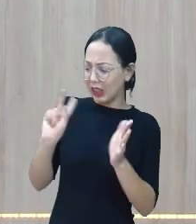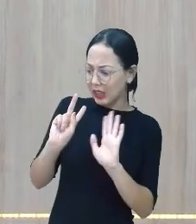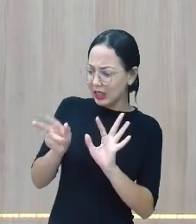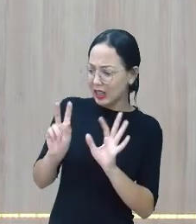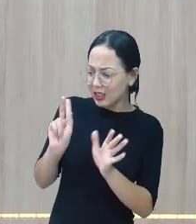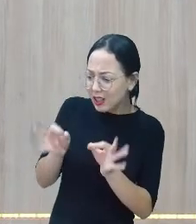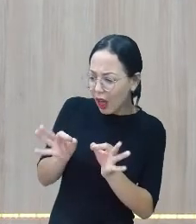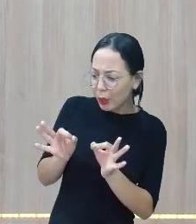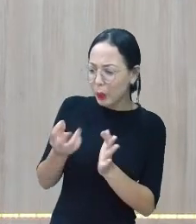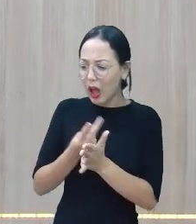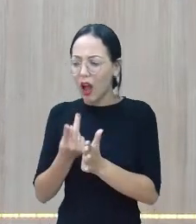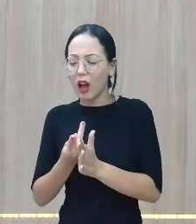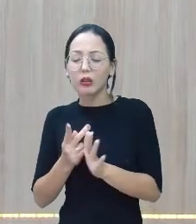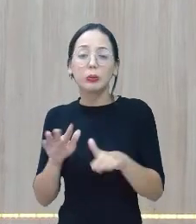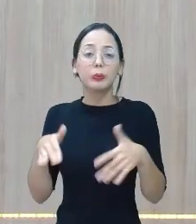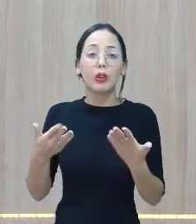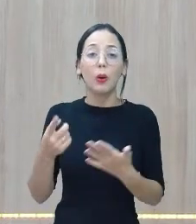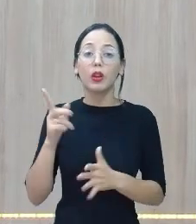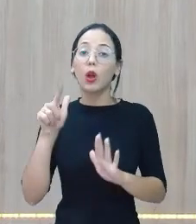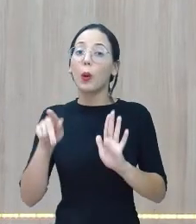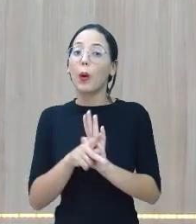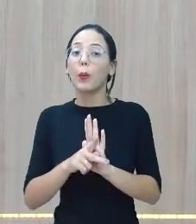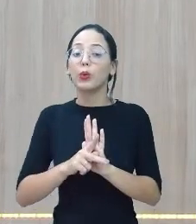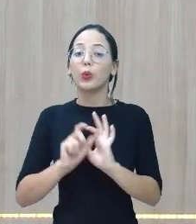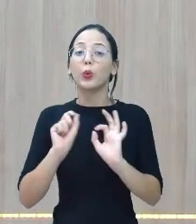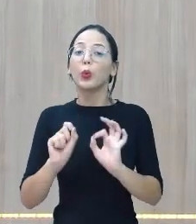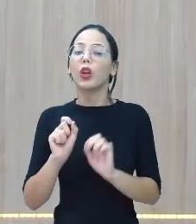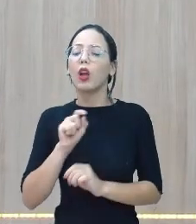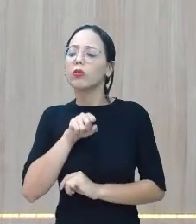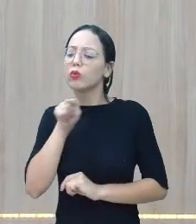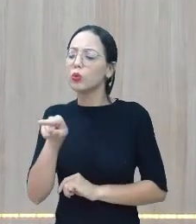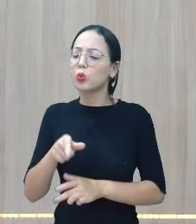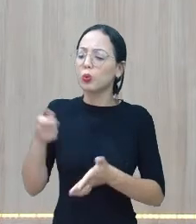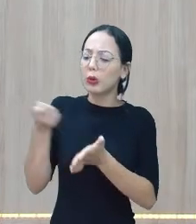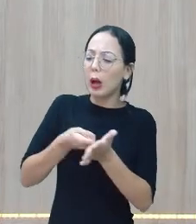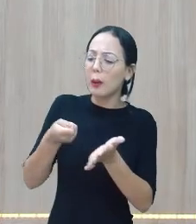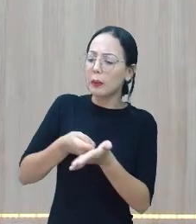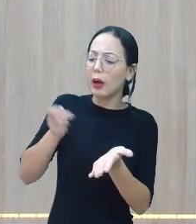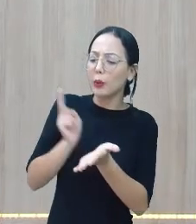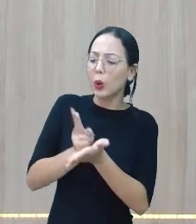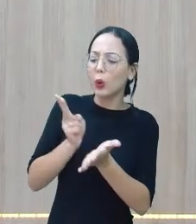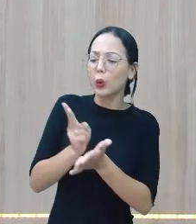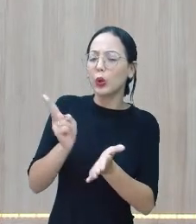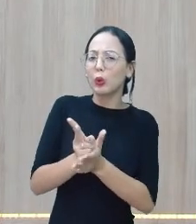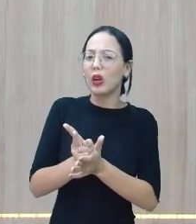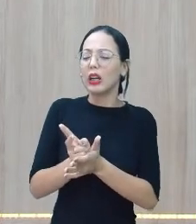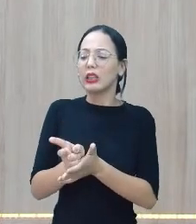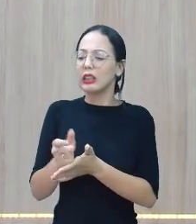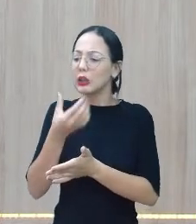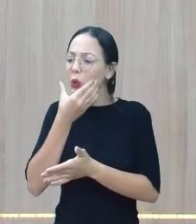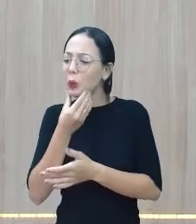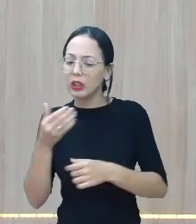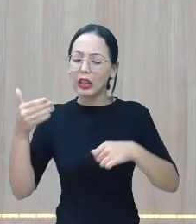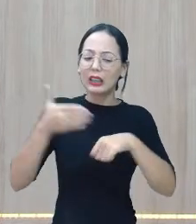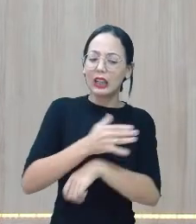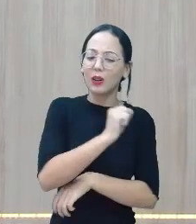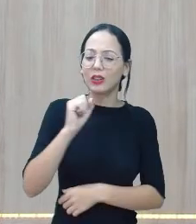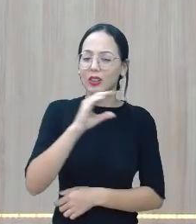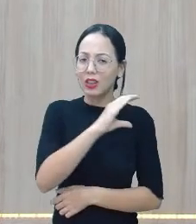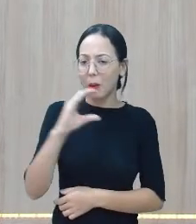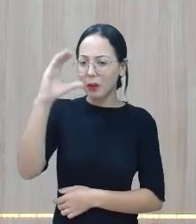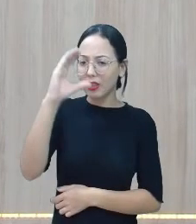leu? Então, a forma correta é, a senhora persiste, Dona Glória, na ideia de meter nosso Bentinho no